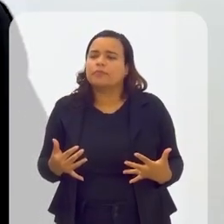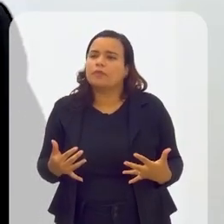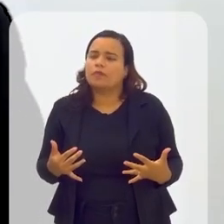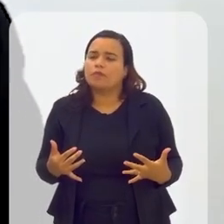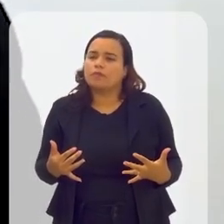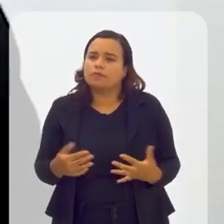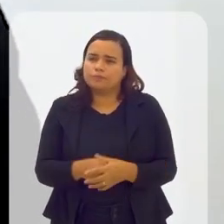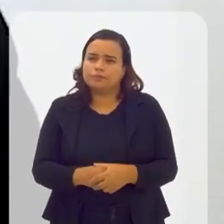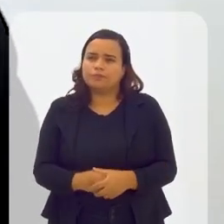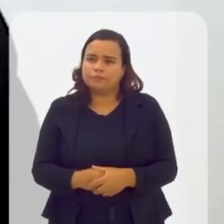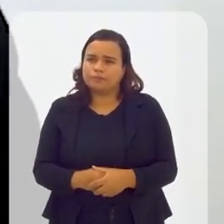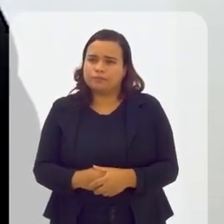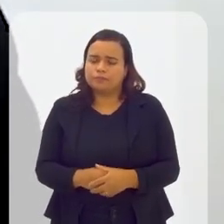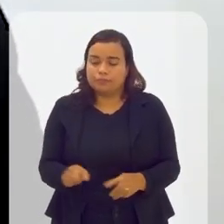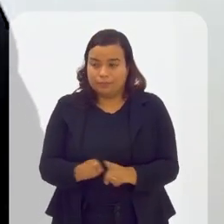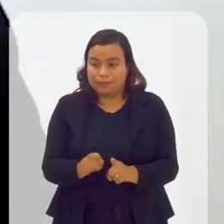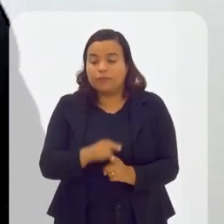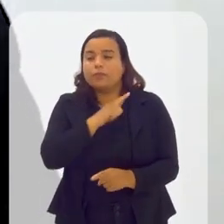E o